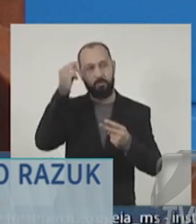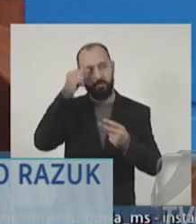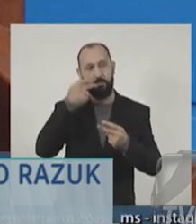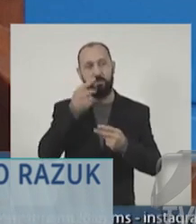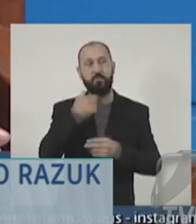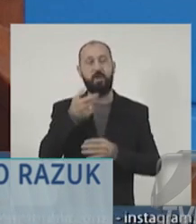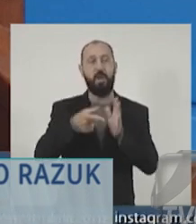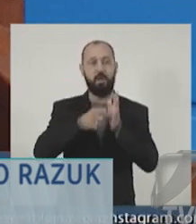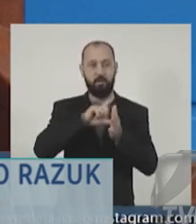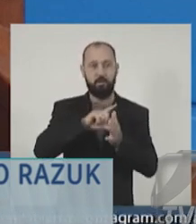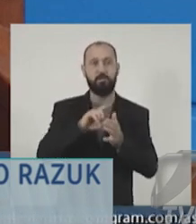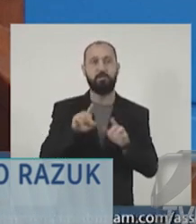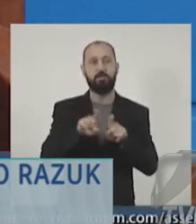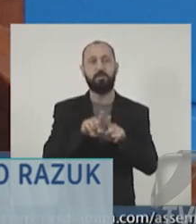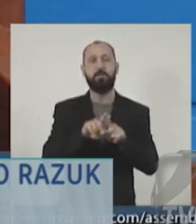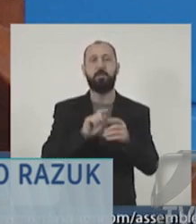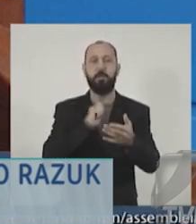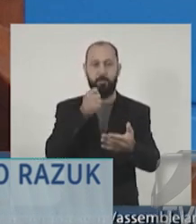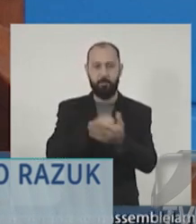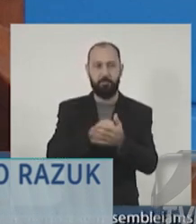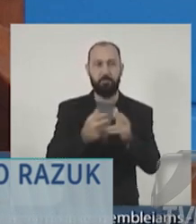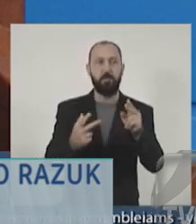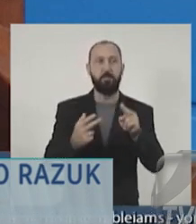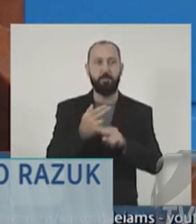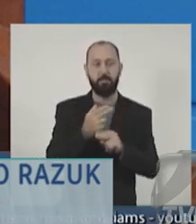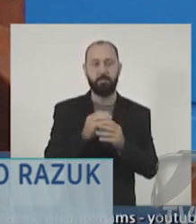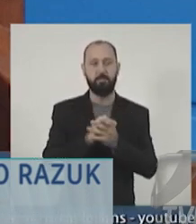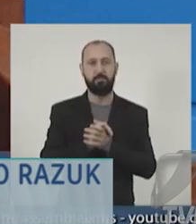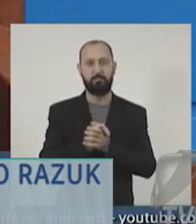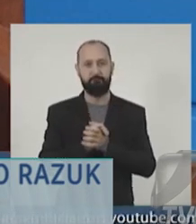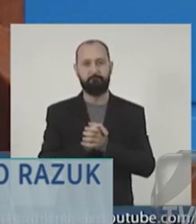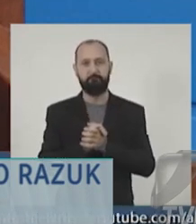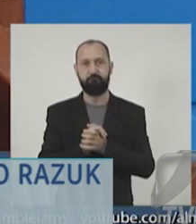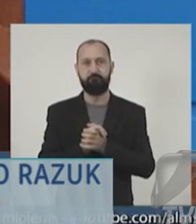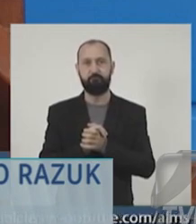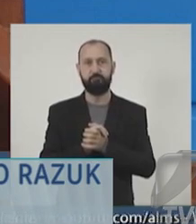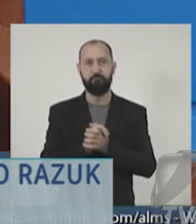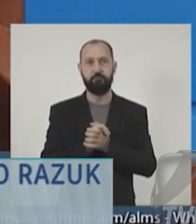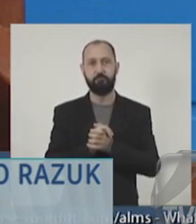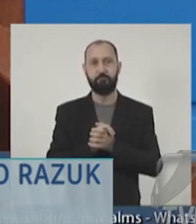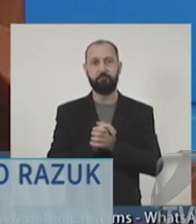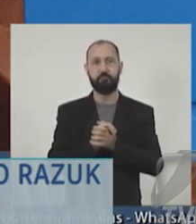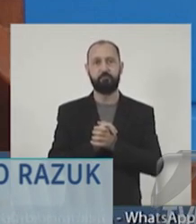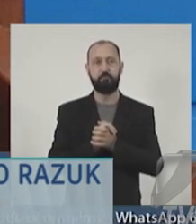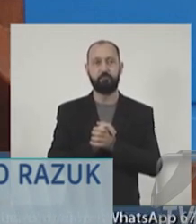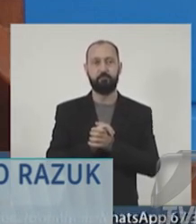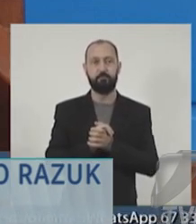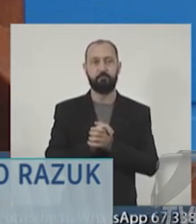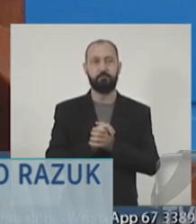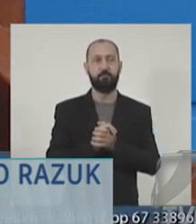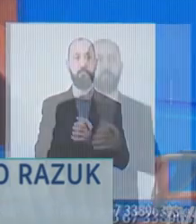da reserva podem ser punidos, mas não esclareceu se os policiais aposentados